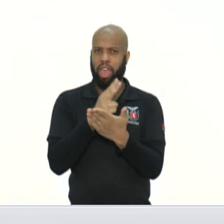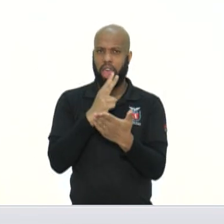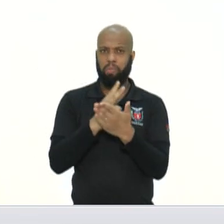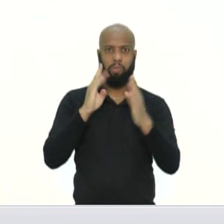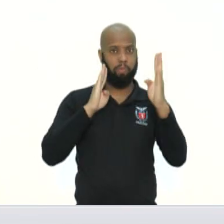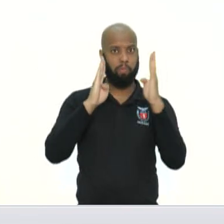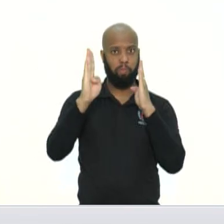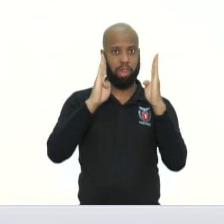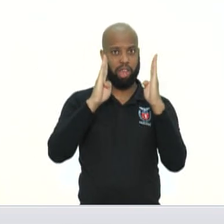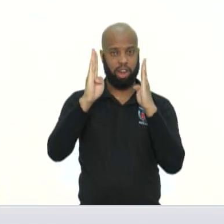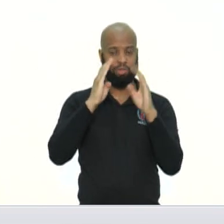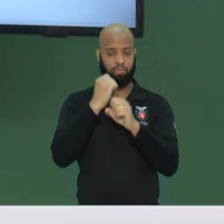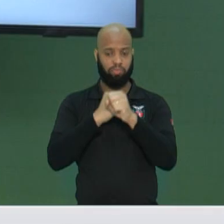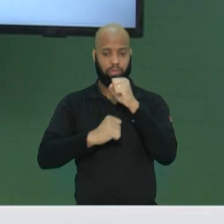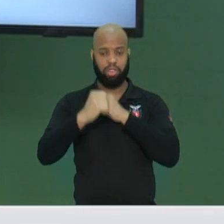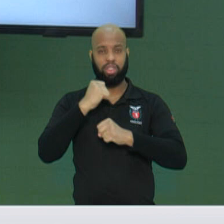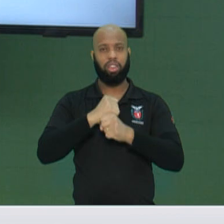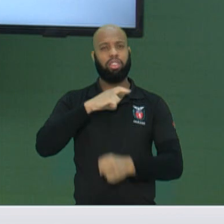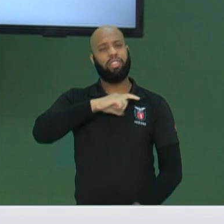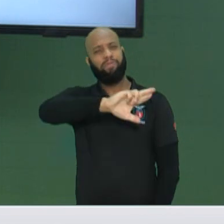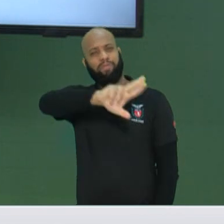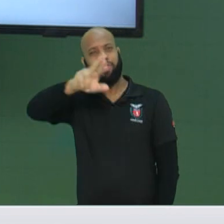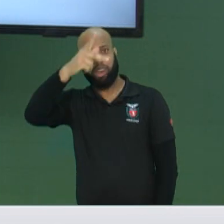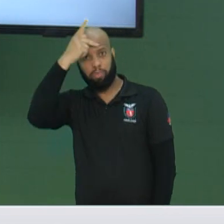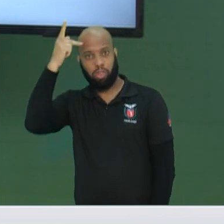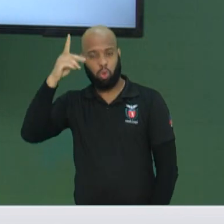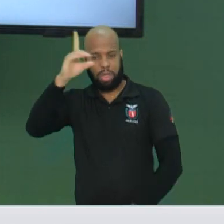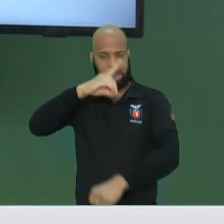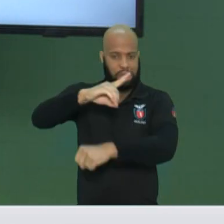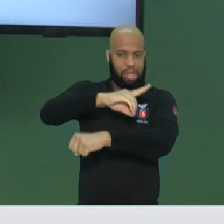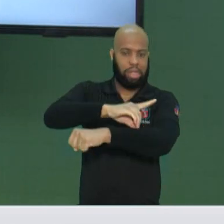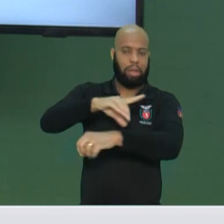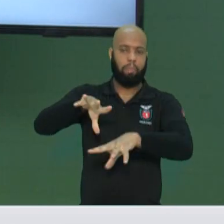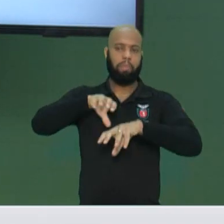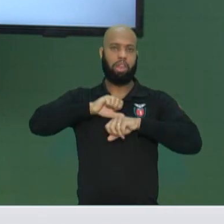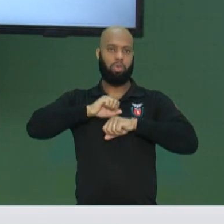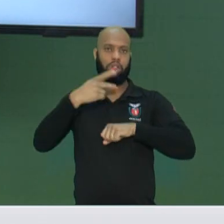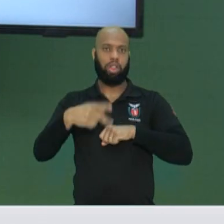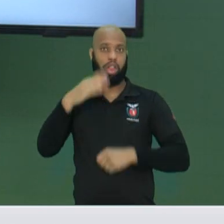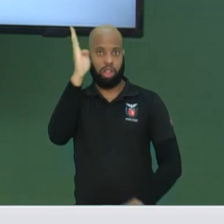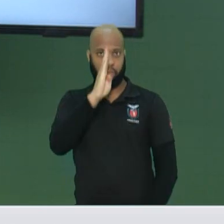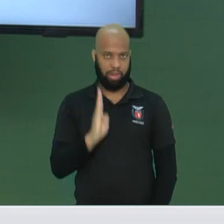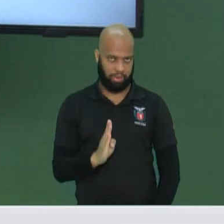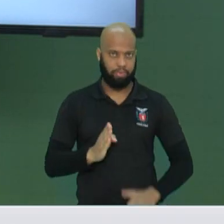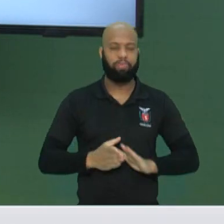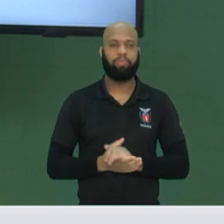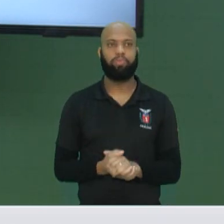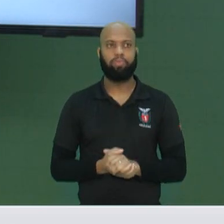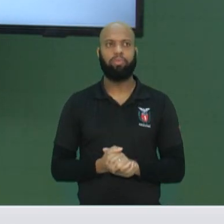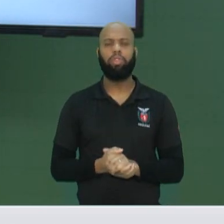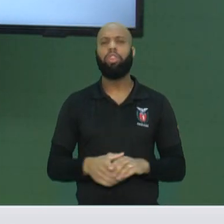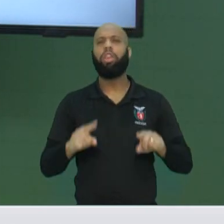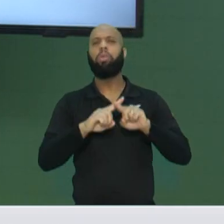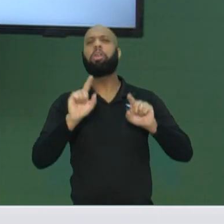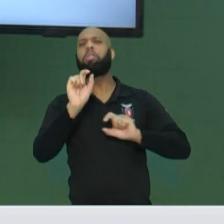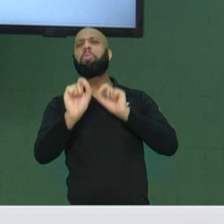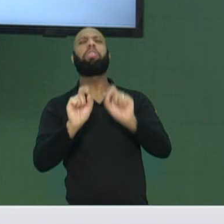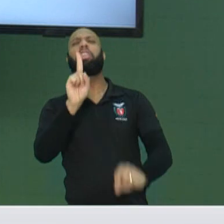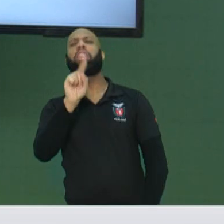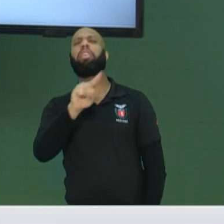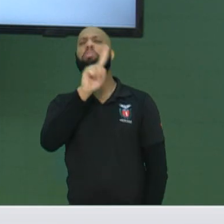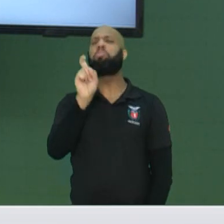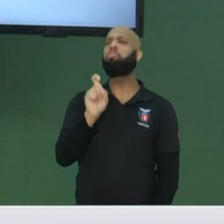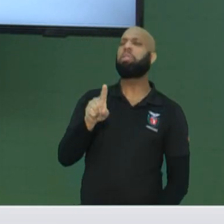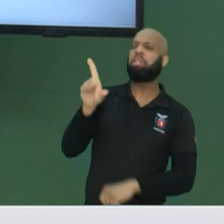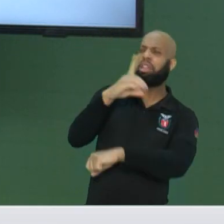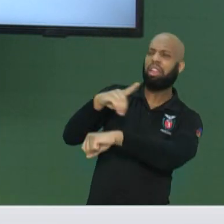passado. Então, são muitos casos de dengue no Brasil, esse ano, gente. Mas o que é a dengue? Vamos entender